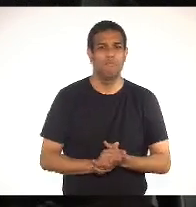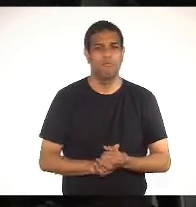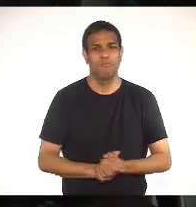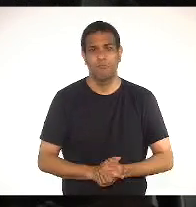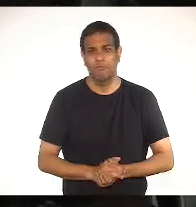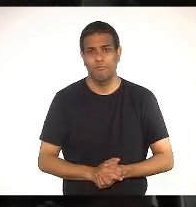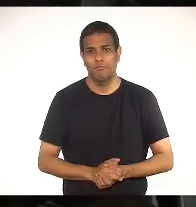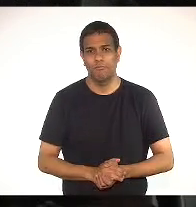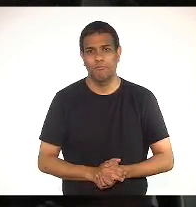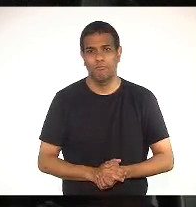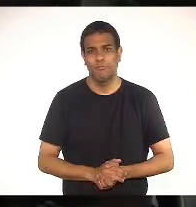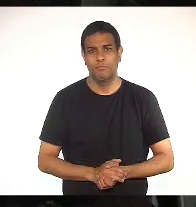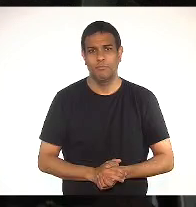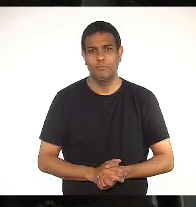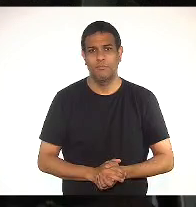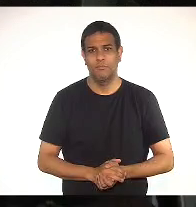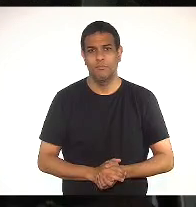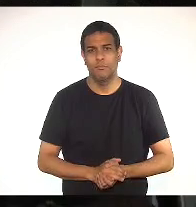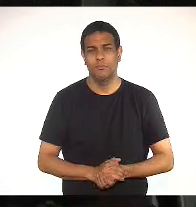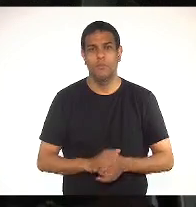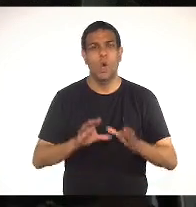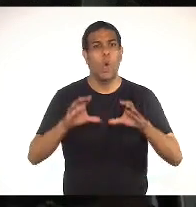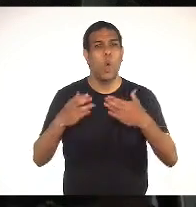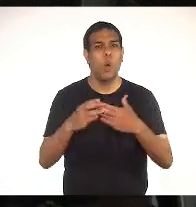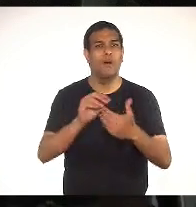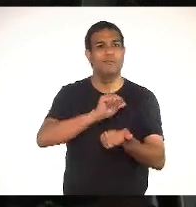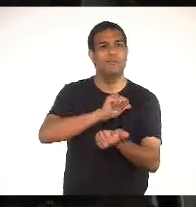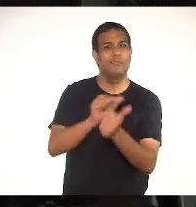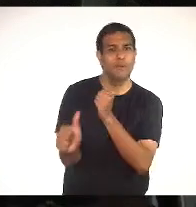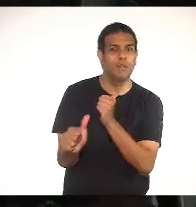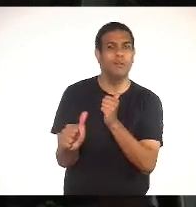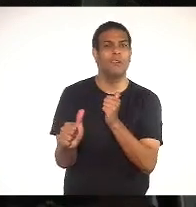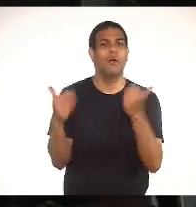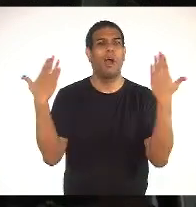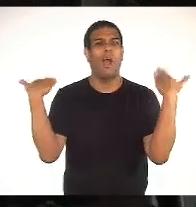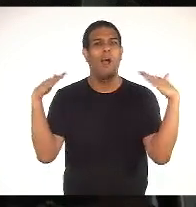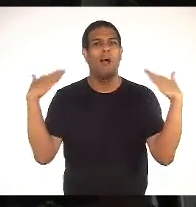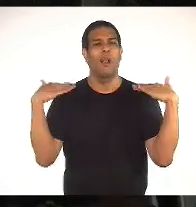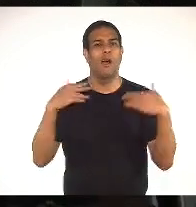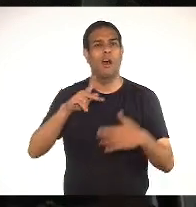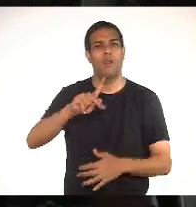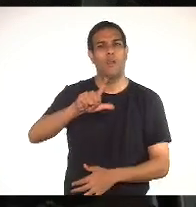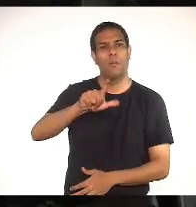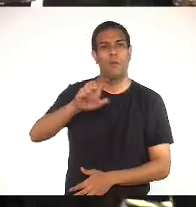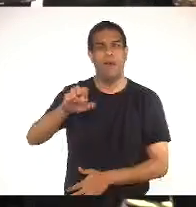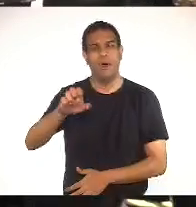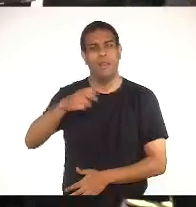Parecer. Pela Comissão de Esporte e Lazer, ao PL 3142.